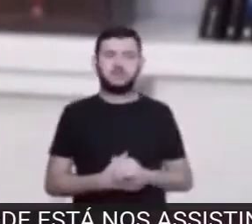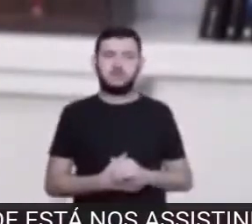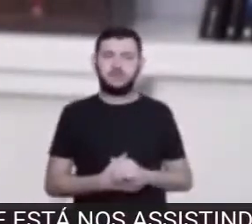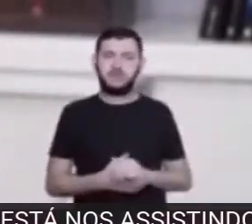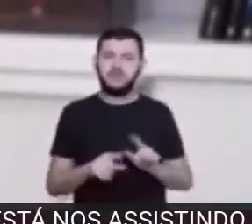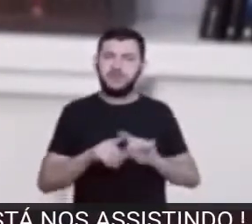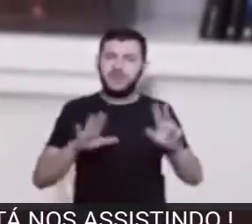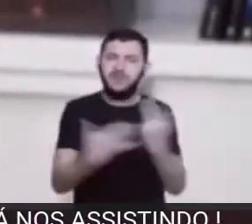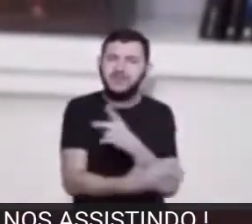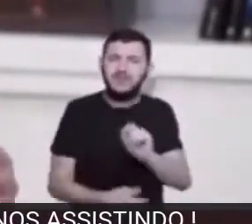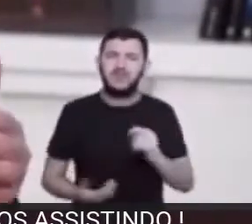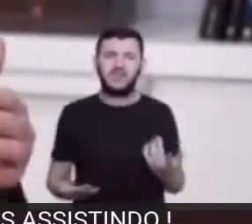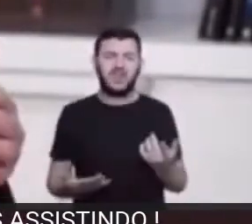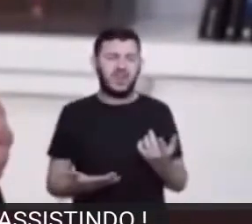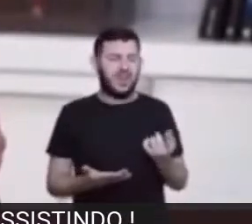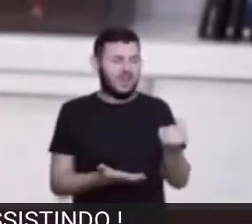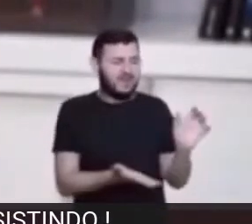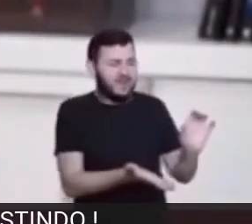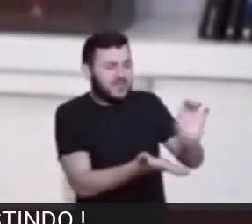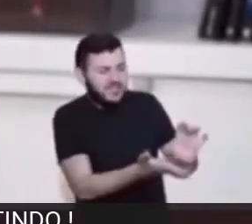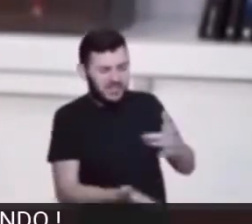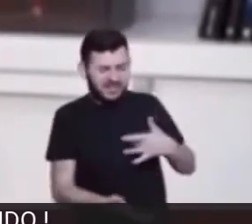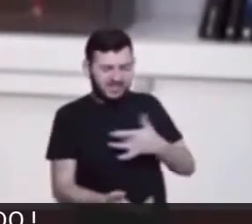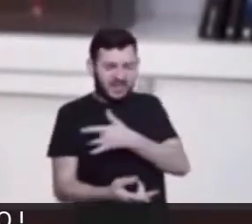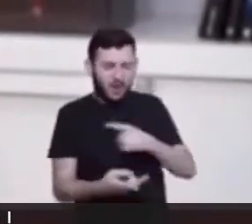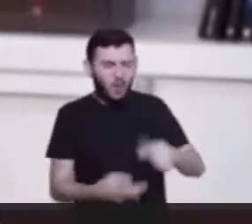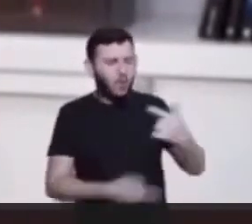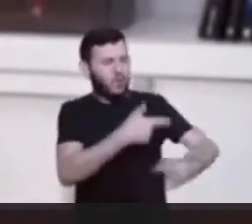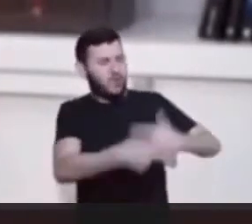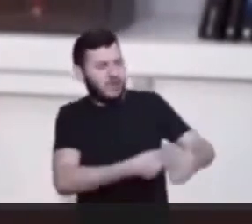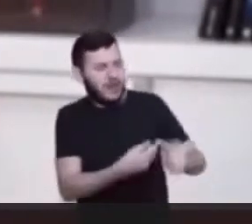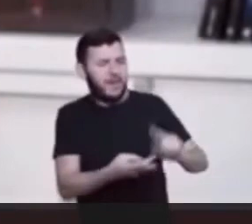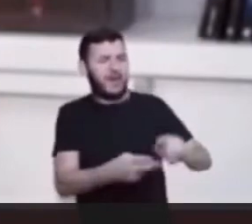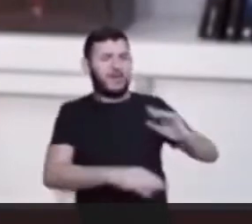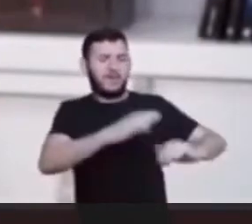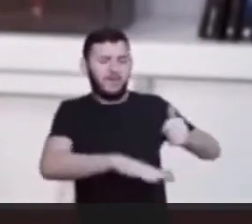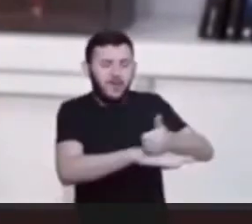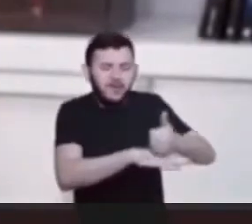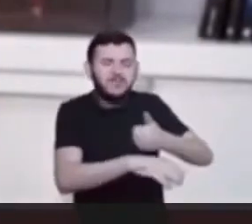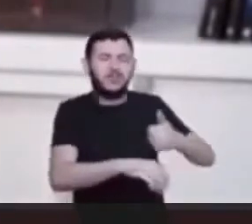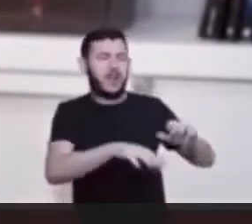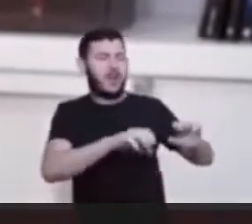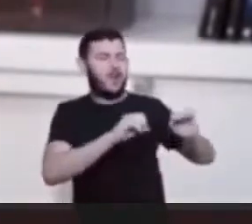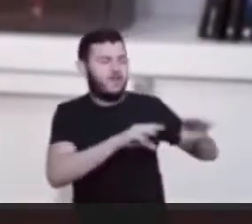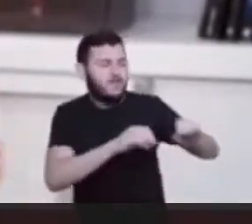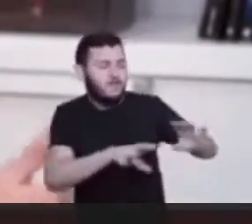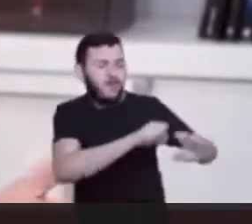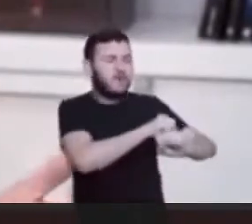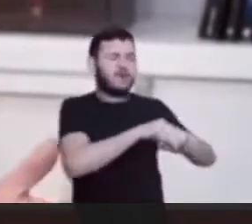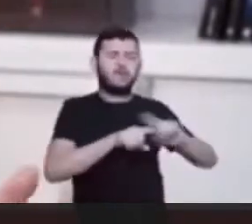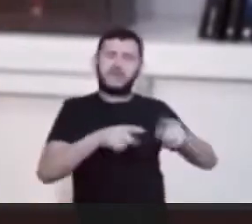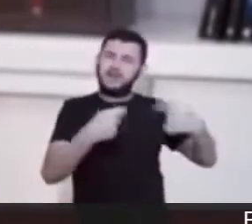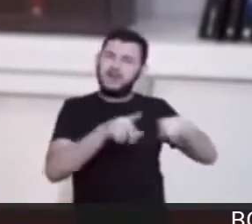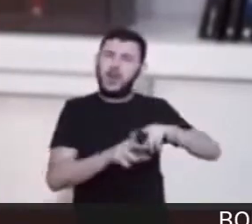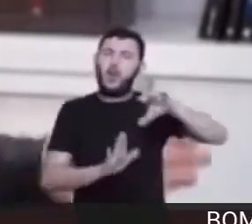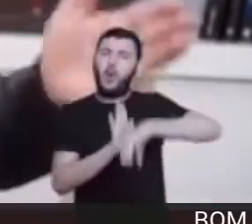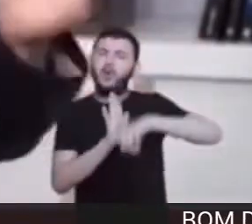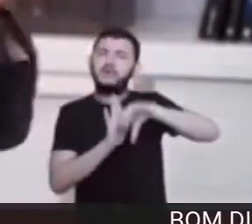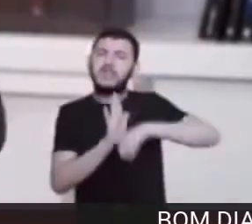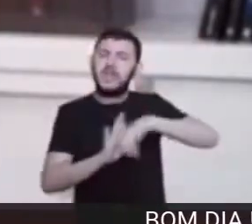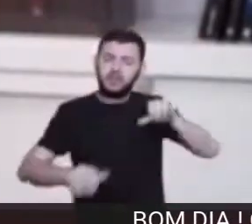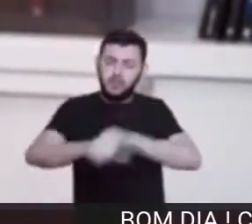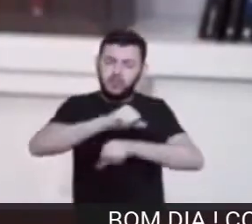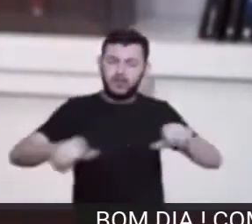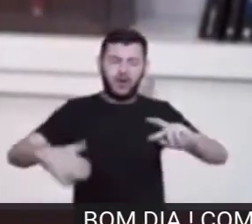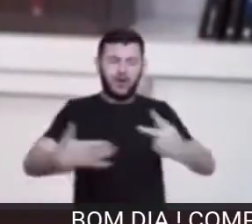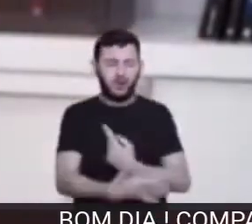formação profissional. Então, é preciso também ter algumas mudanças conceituais sobre as coisas que já aconteceram, e